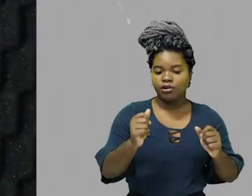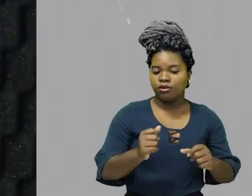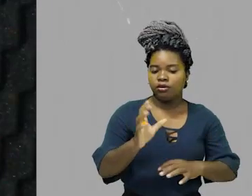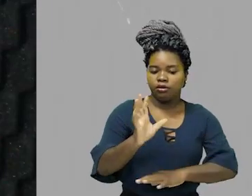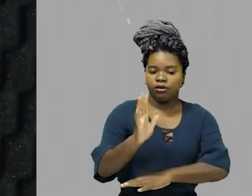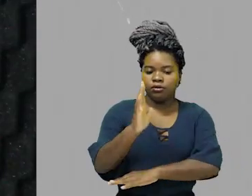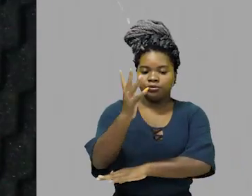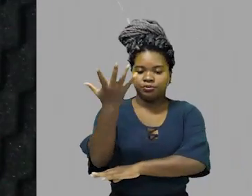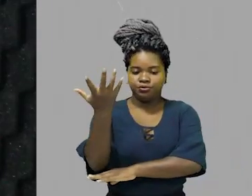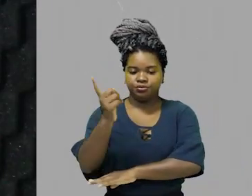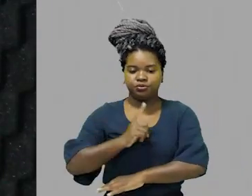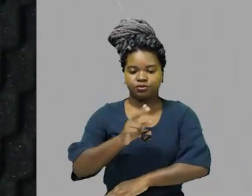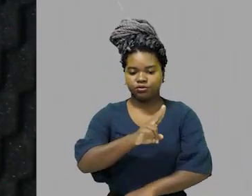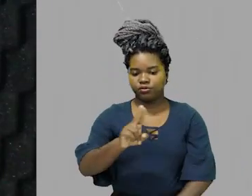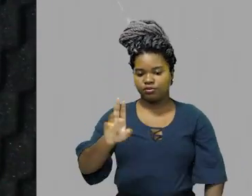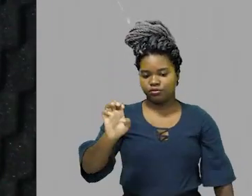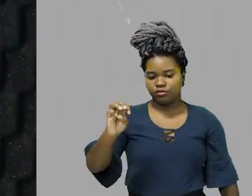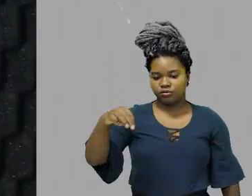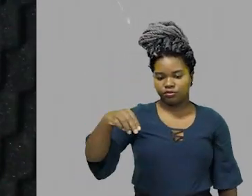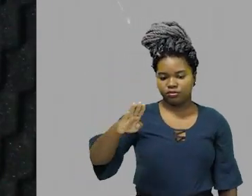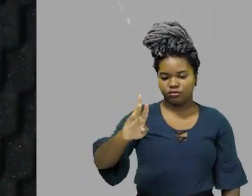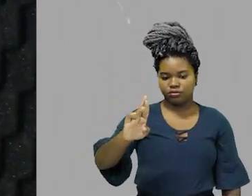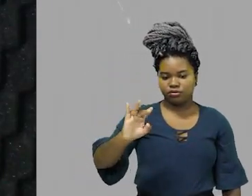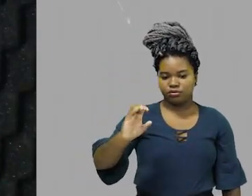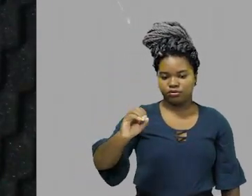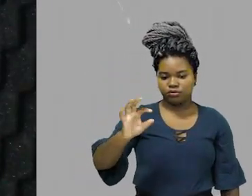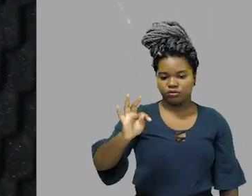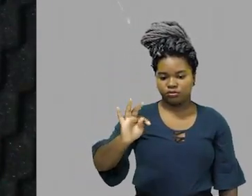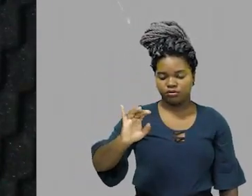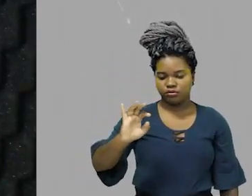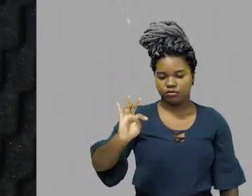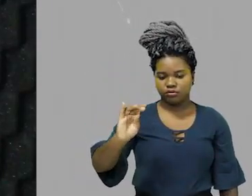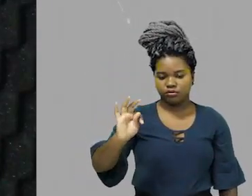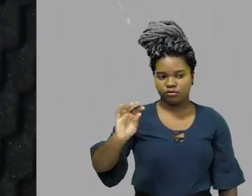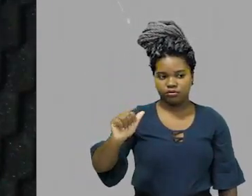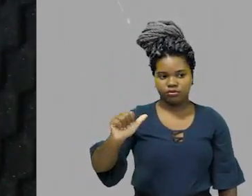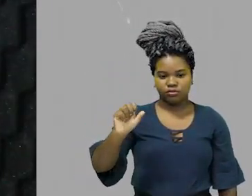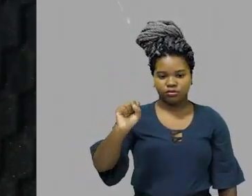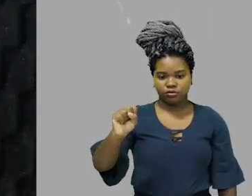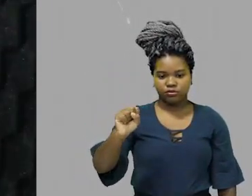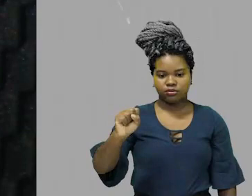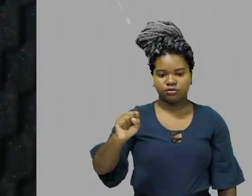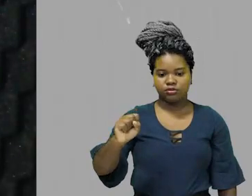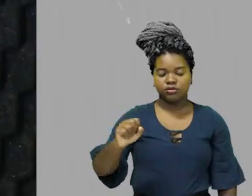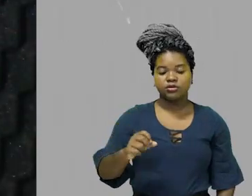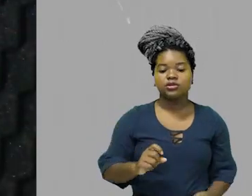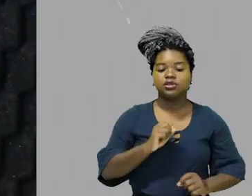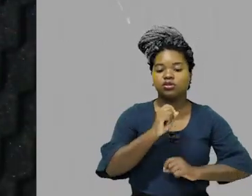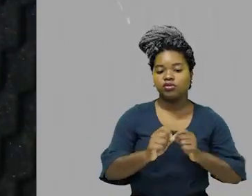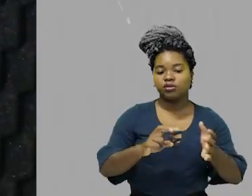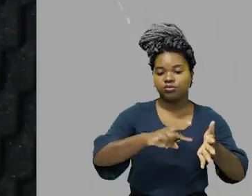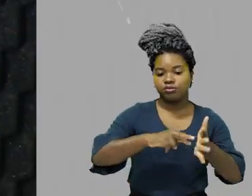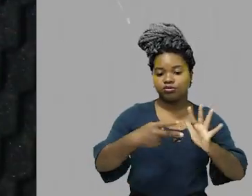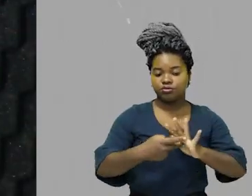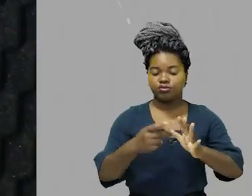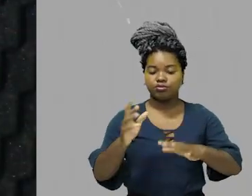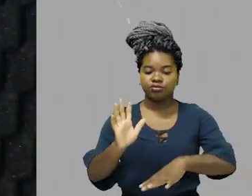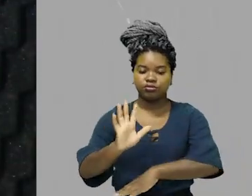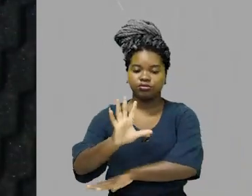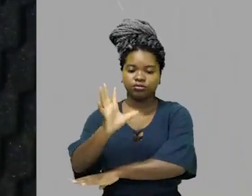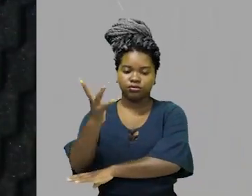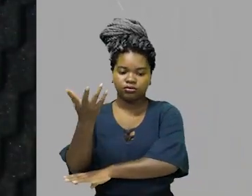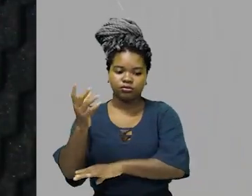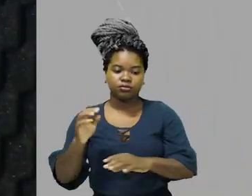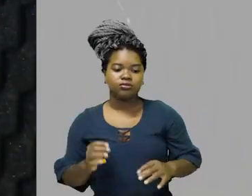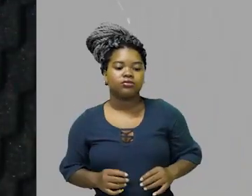tenham esse nome, embriófitas. Então, essa palavrinha embriófita é o sinônimo de planta. Todas as